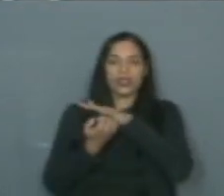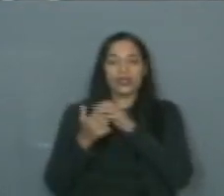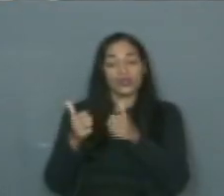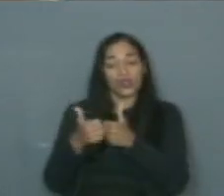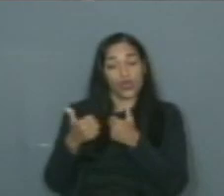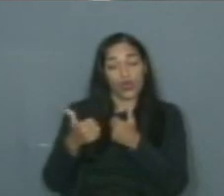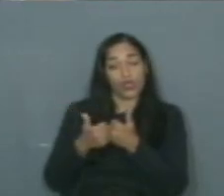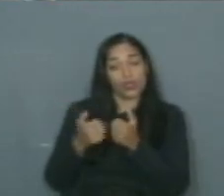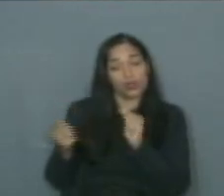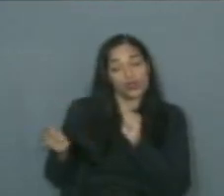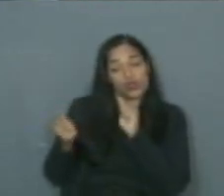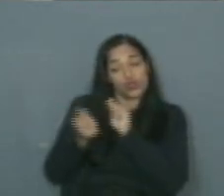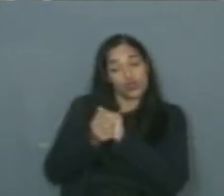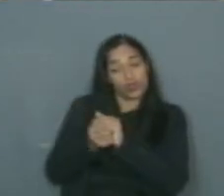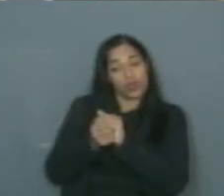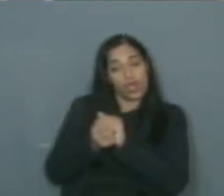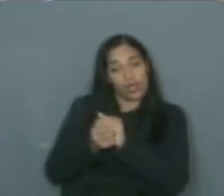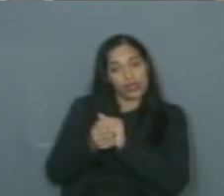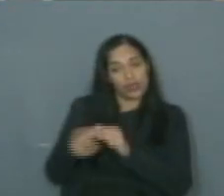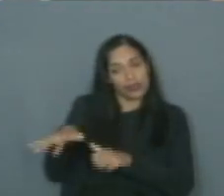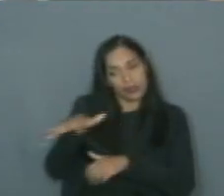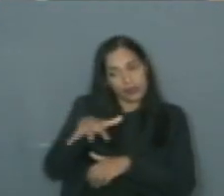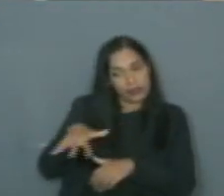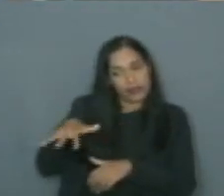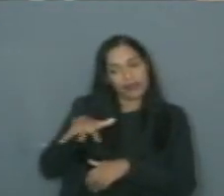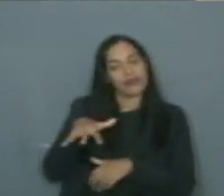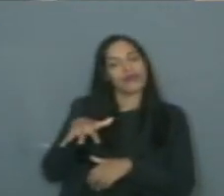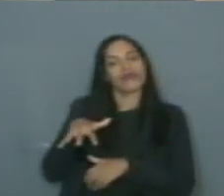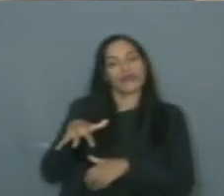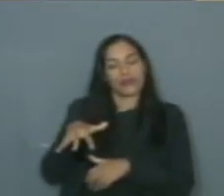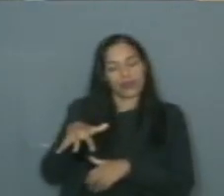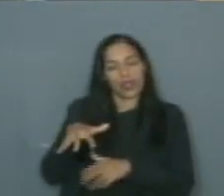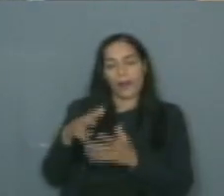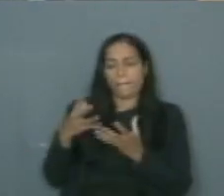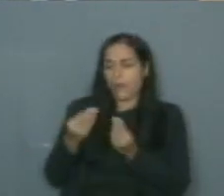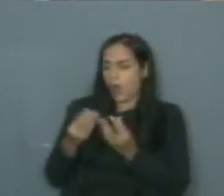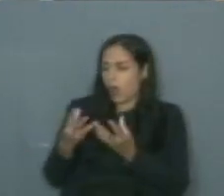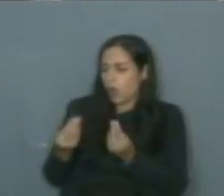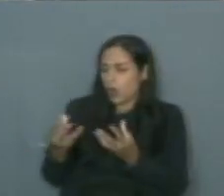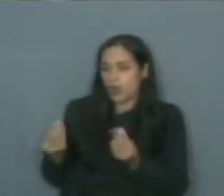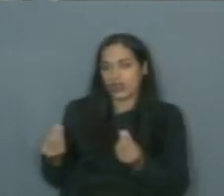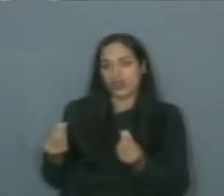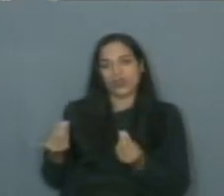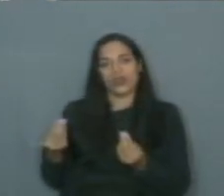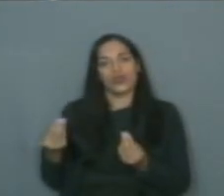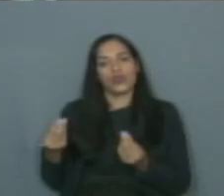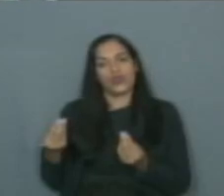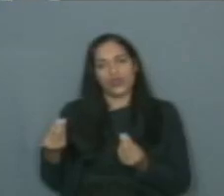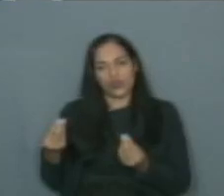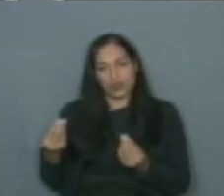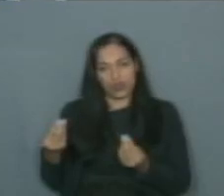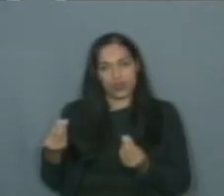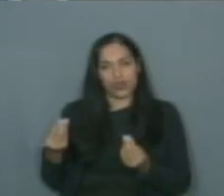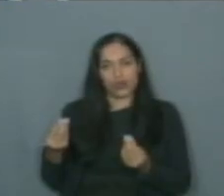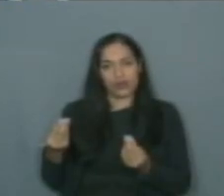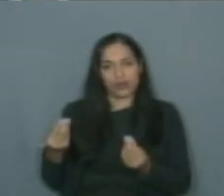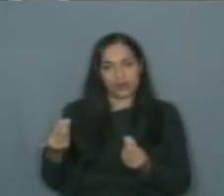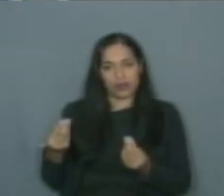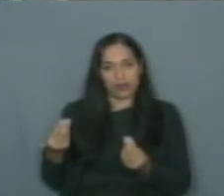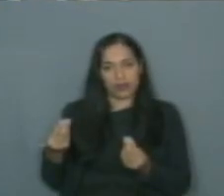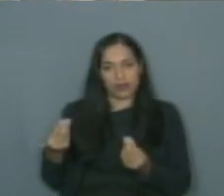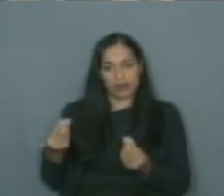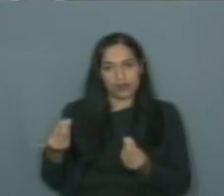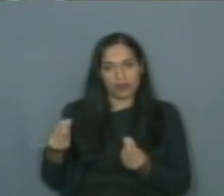aqui. Lógico que eu não vou generalizar que são todos, mas muitos com temperamento e com atitudes